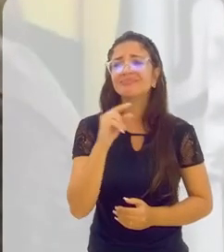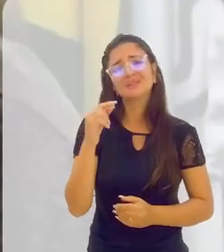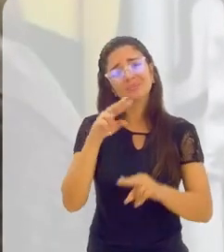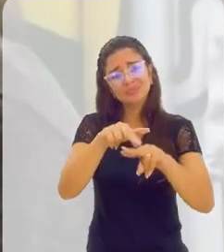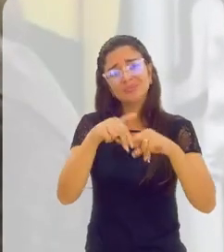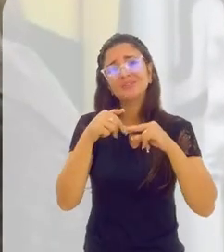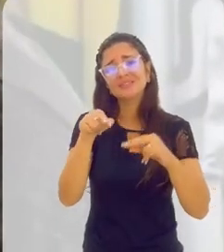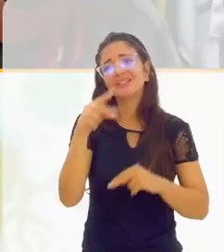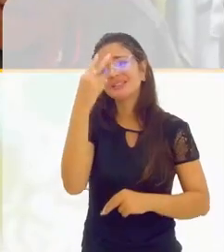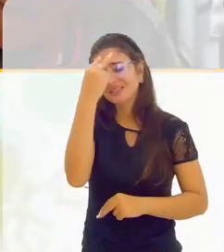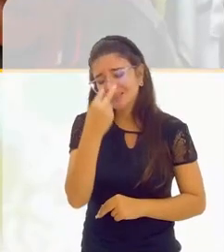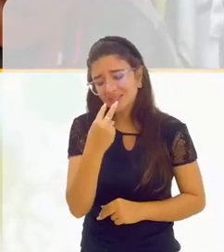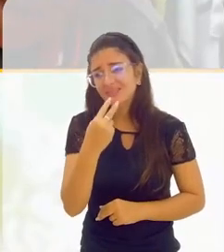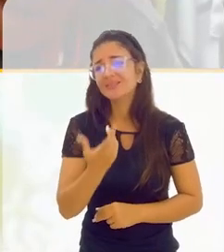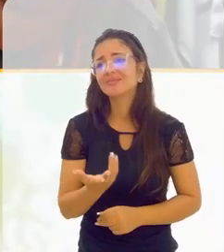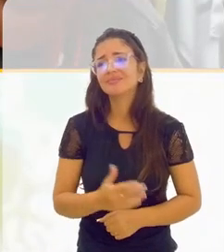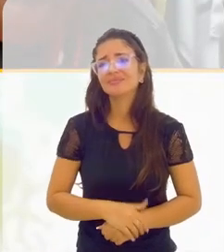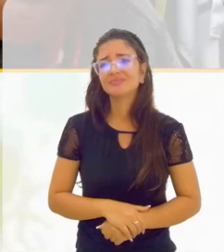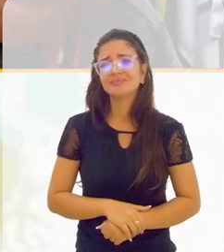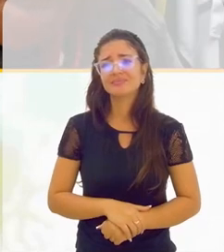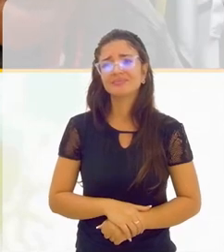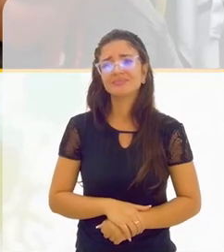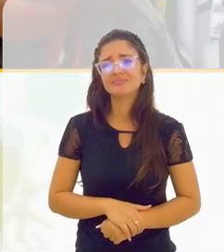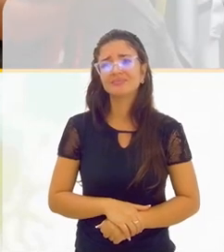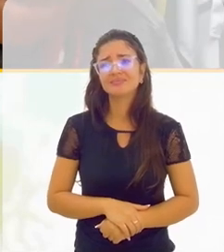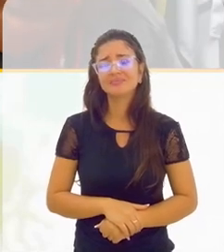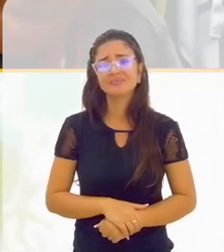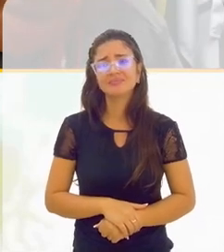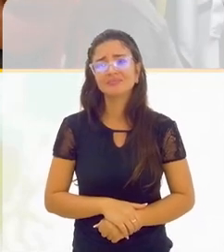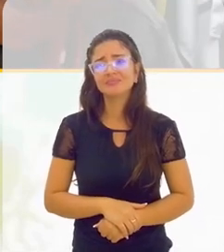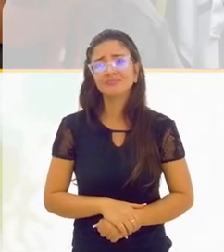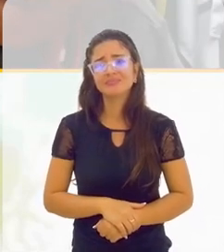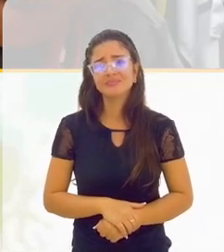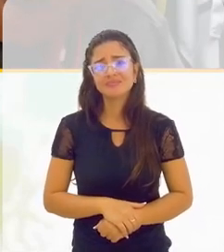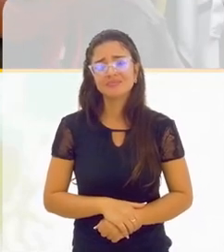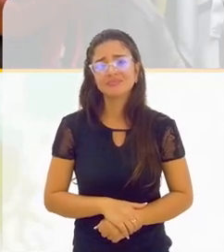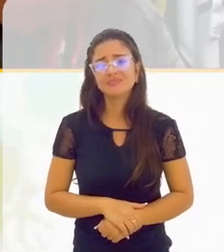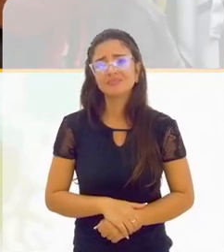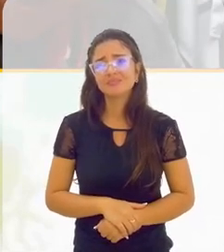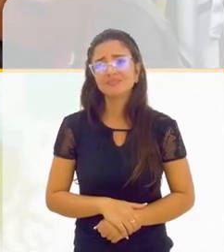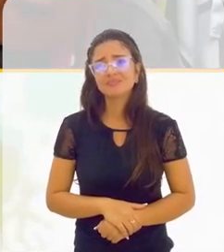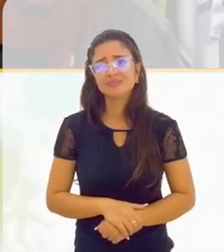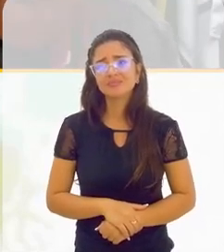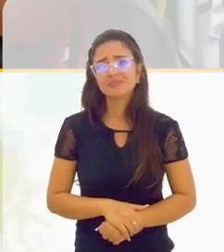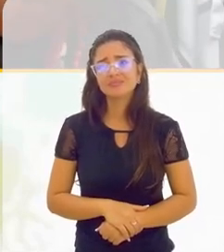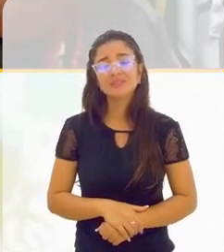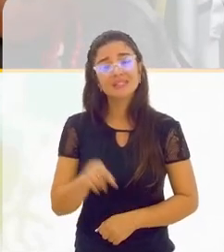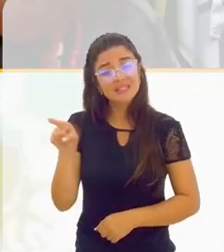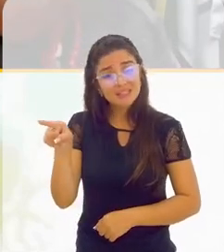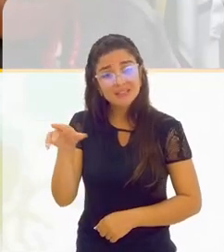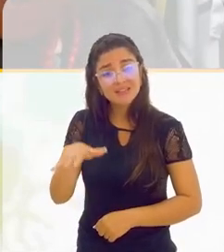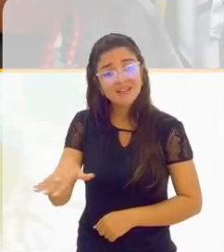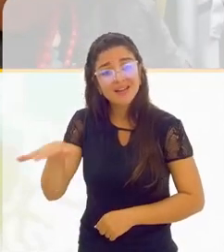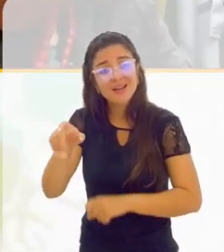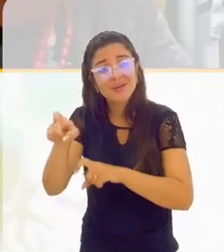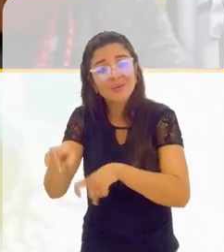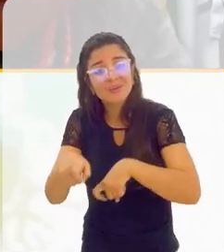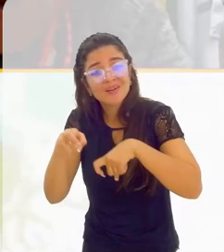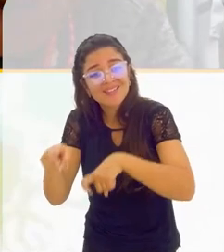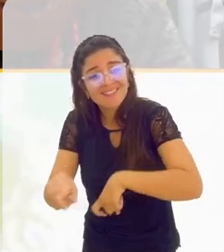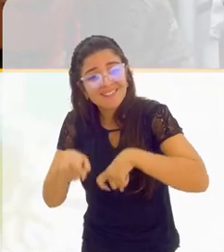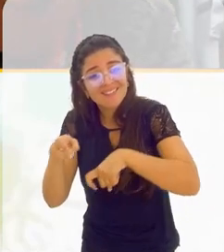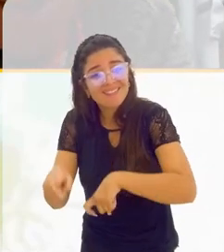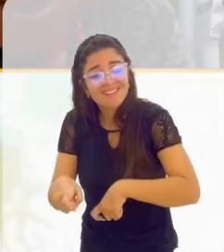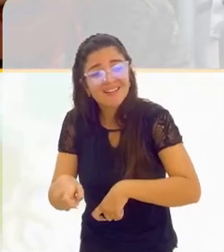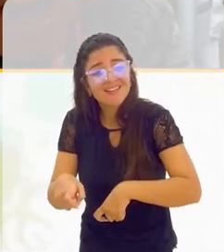elas não é lindo é lindo é lindo é lindo cara de zona rural é poético